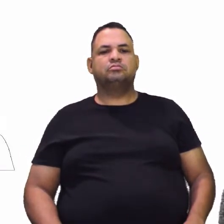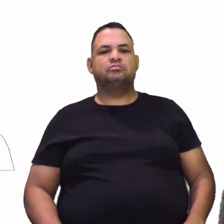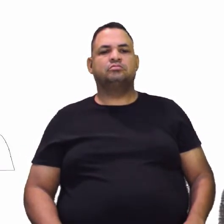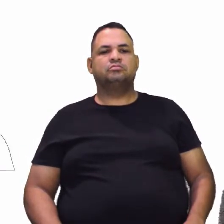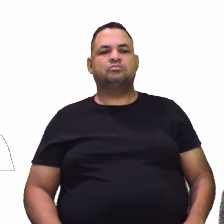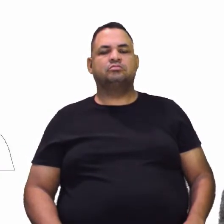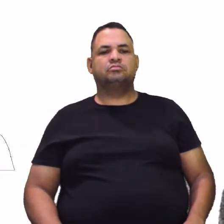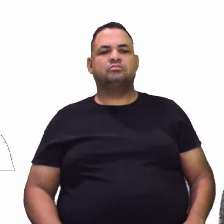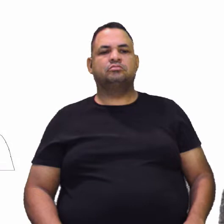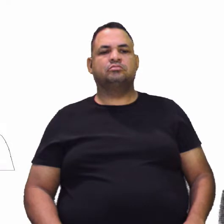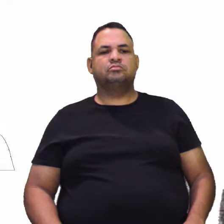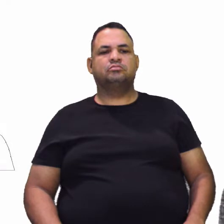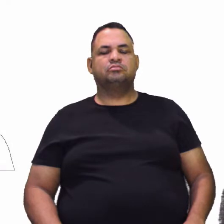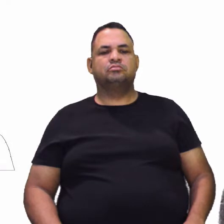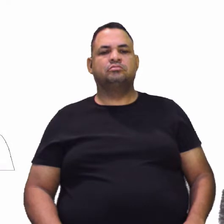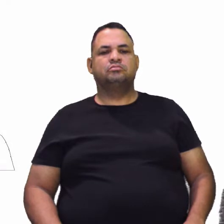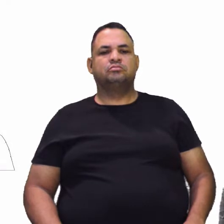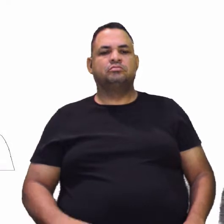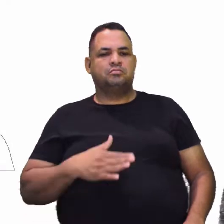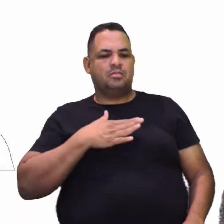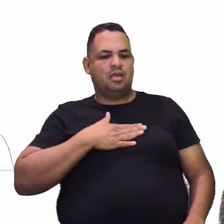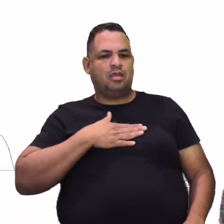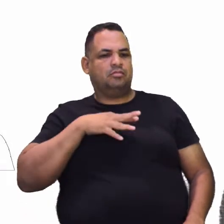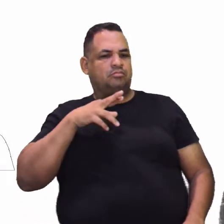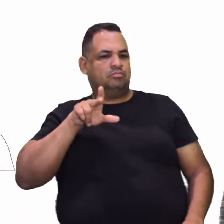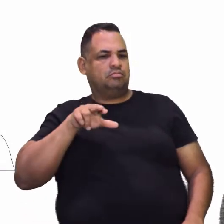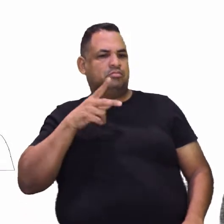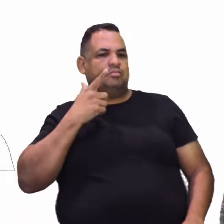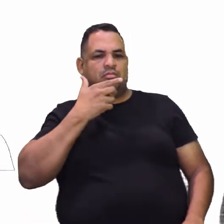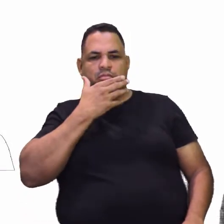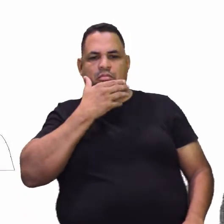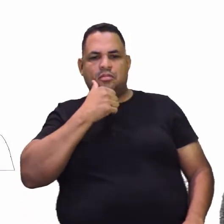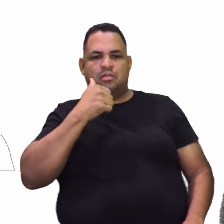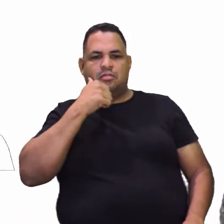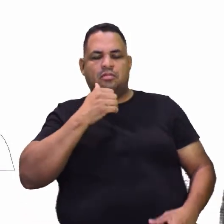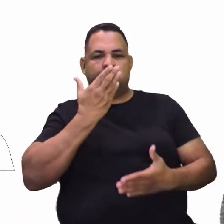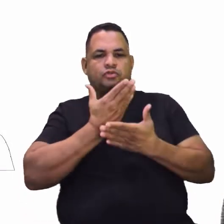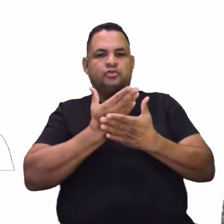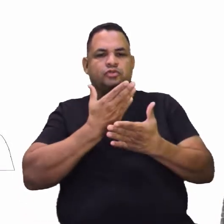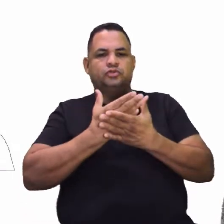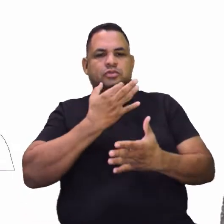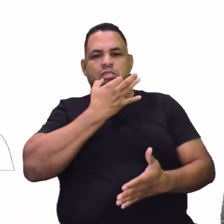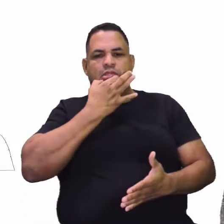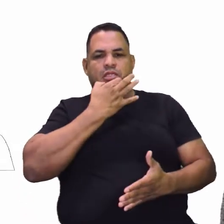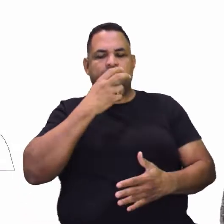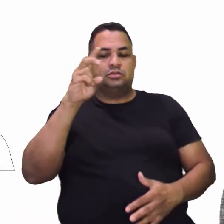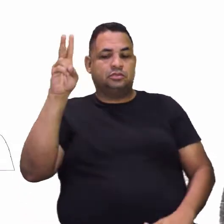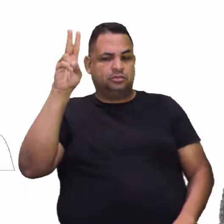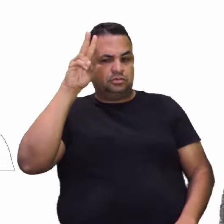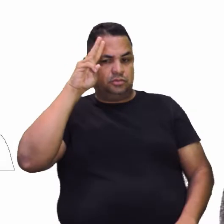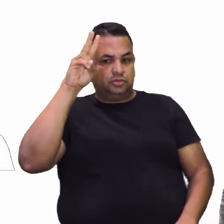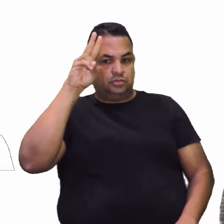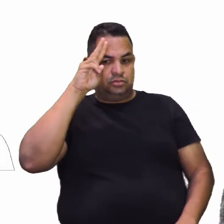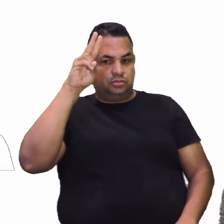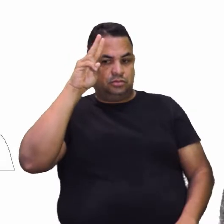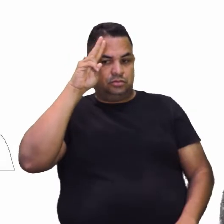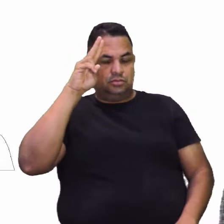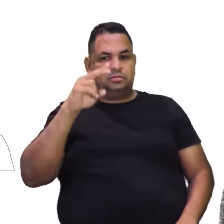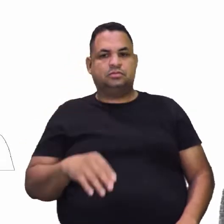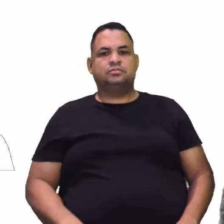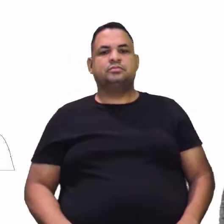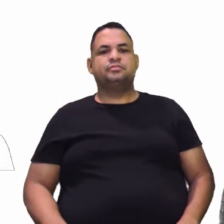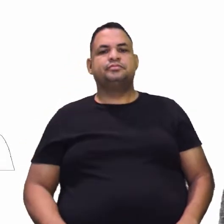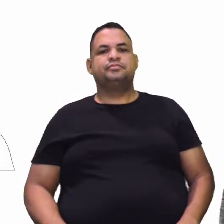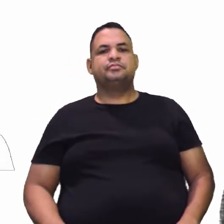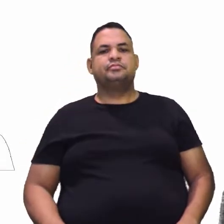studies English on Monday. Meu irmão estuda inglês às segundas-feiras. Studies